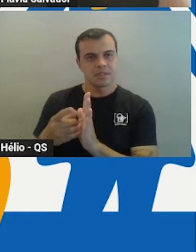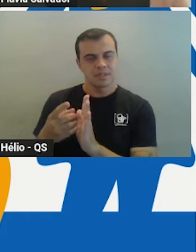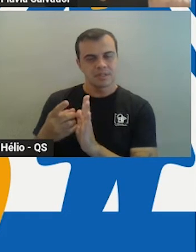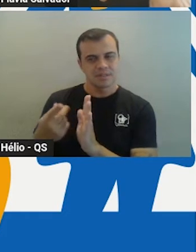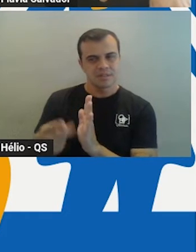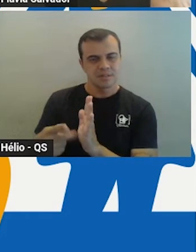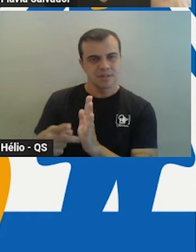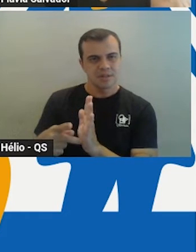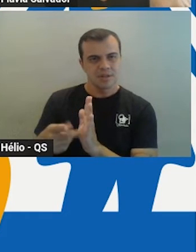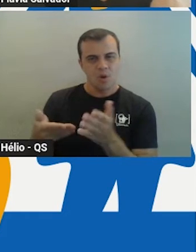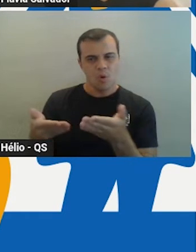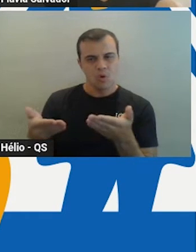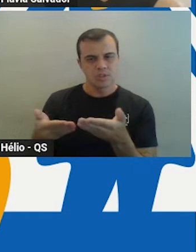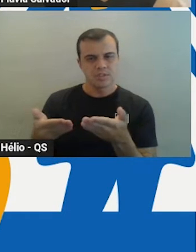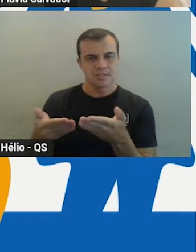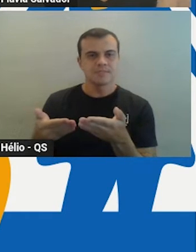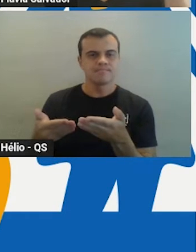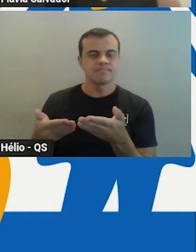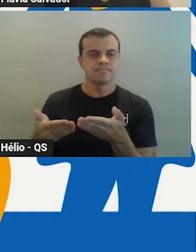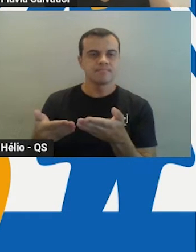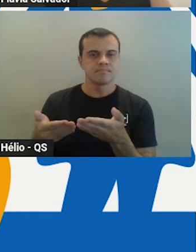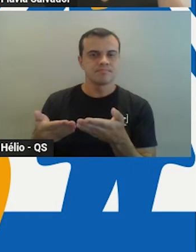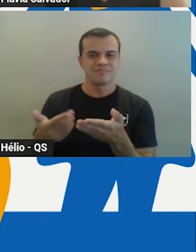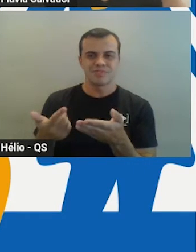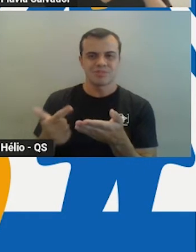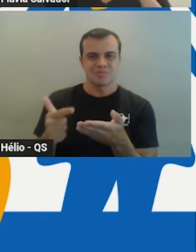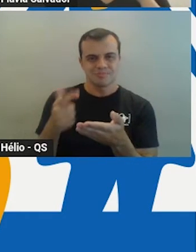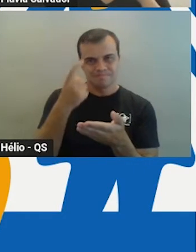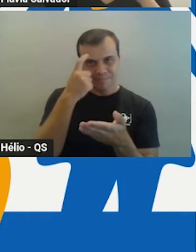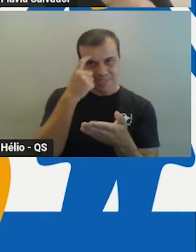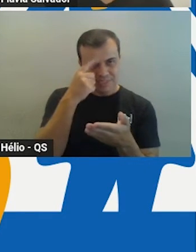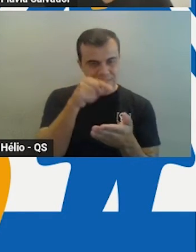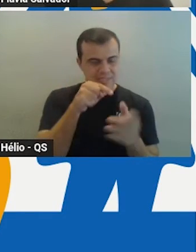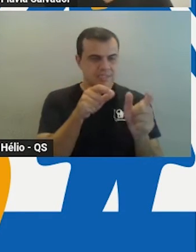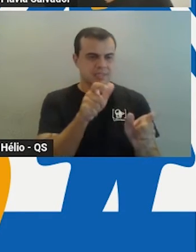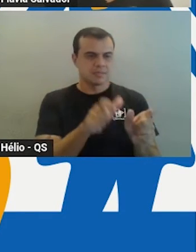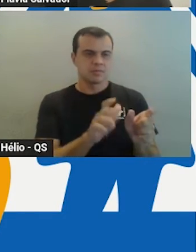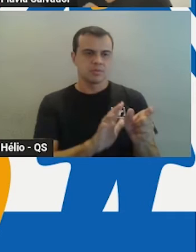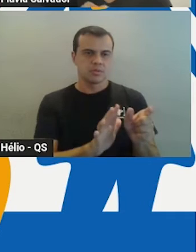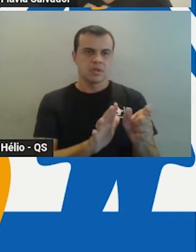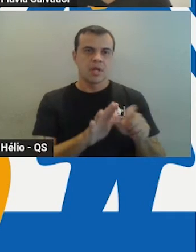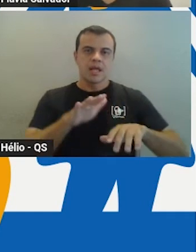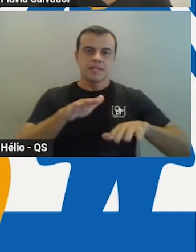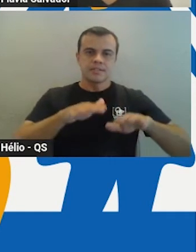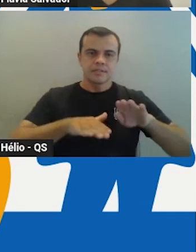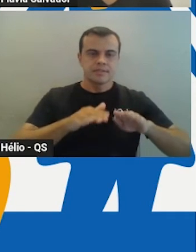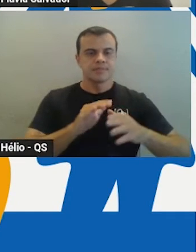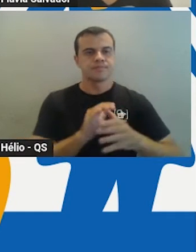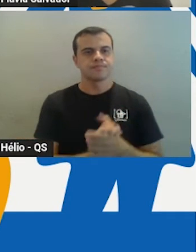designer hoje, ele não pense nessas pessoas. Às vezes,